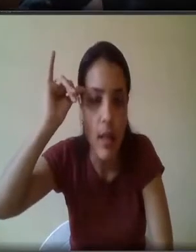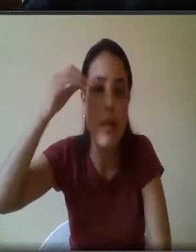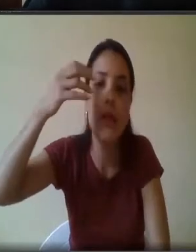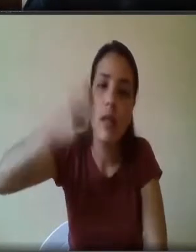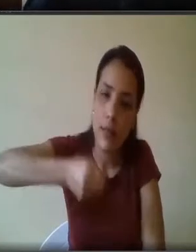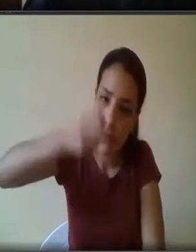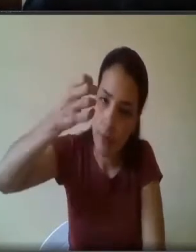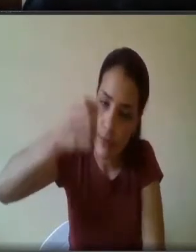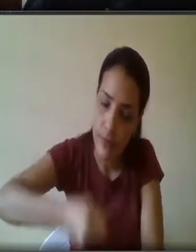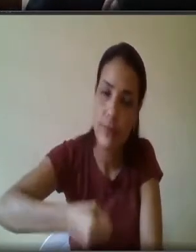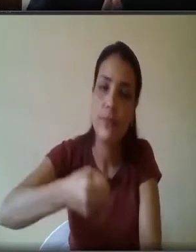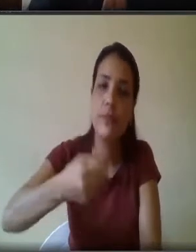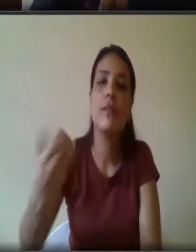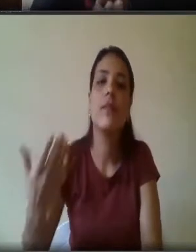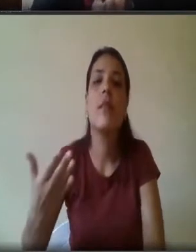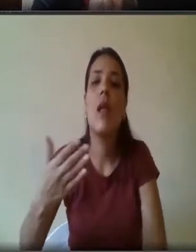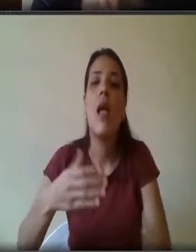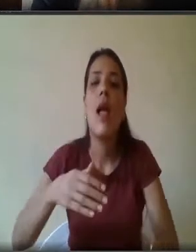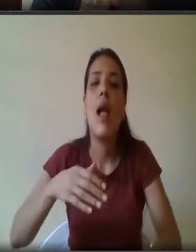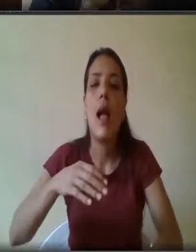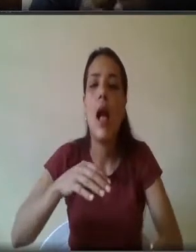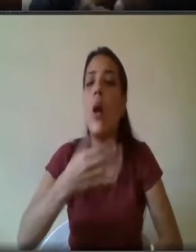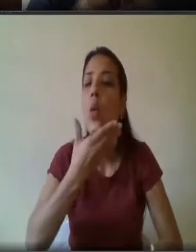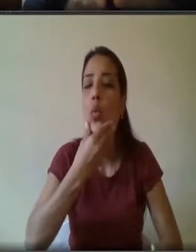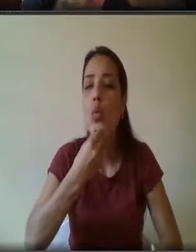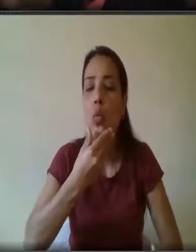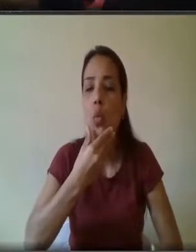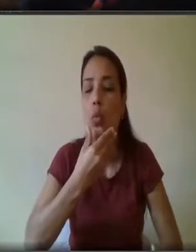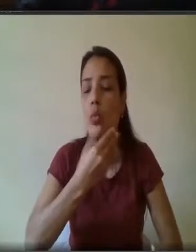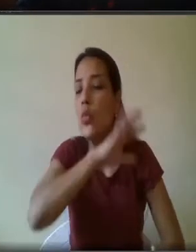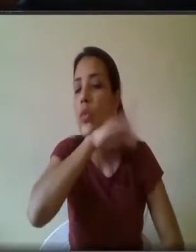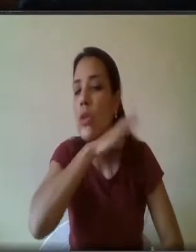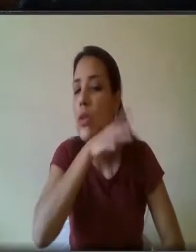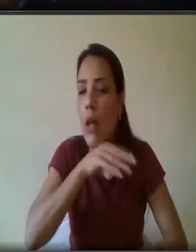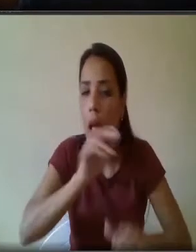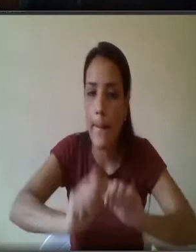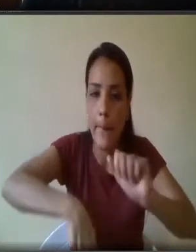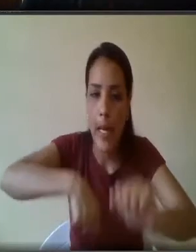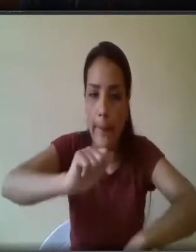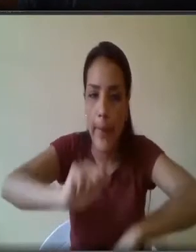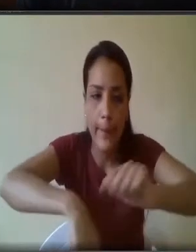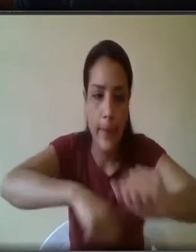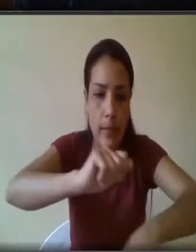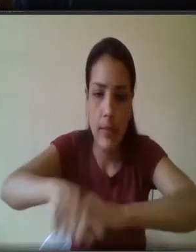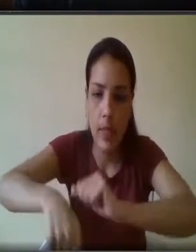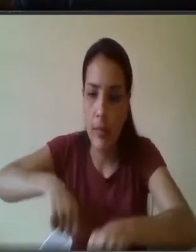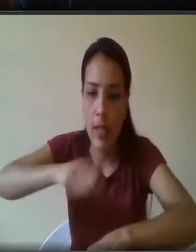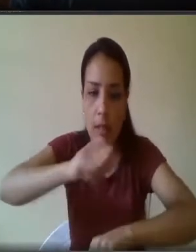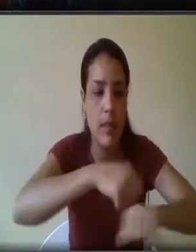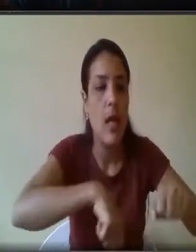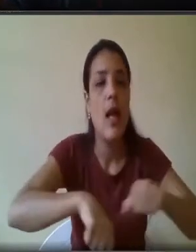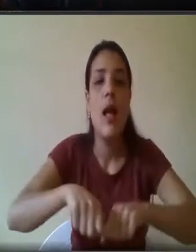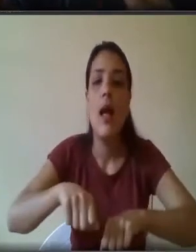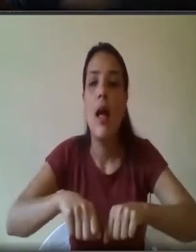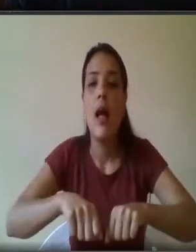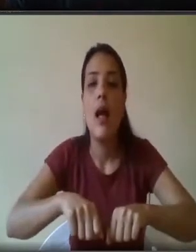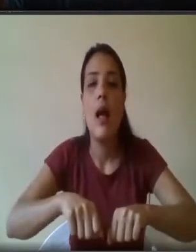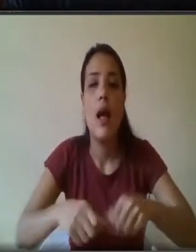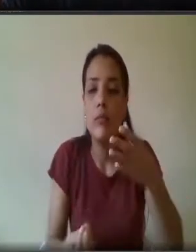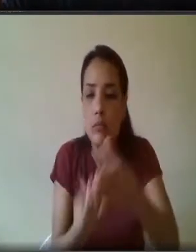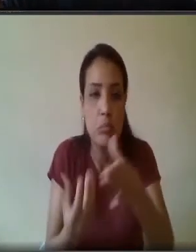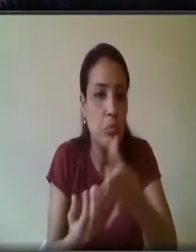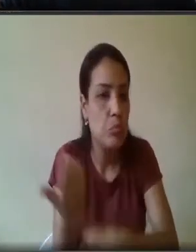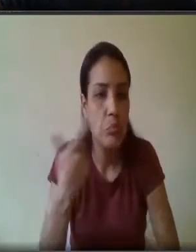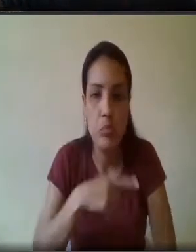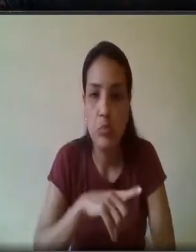um pisoteio e esse processo acaba contribuindo para você aumentar o tamanho do deserto. Isso a gente